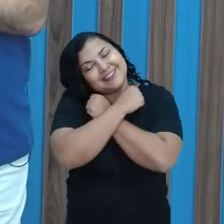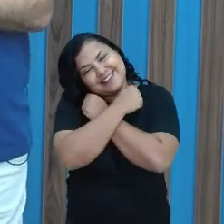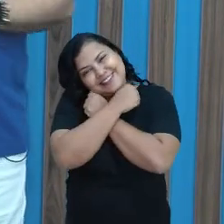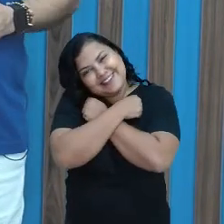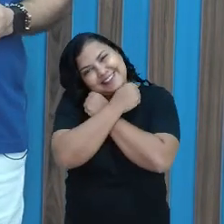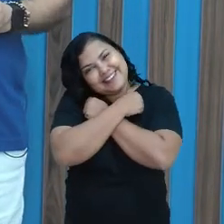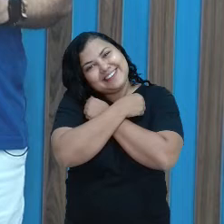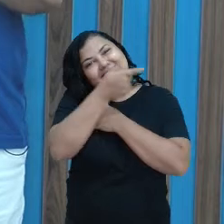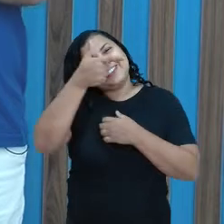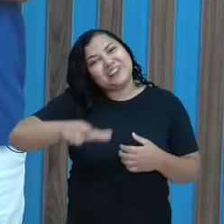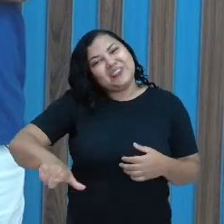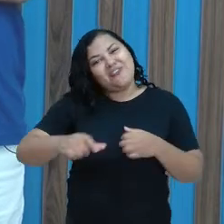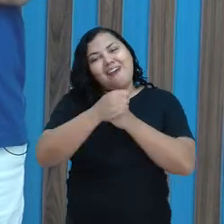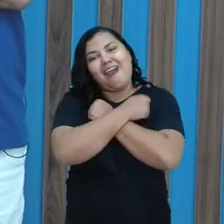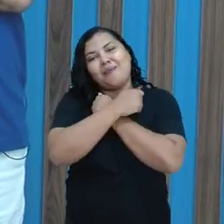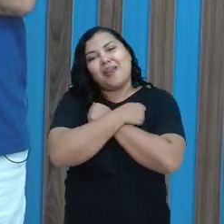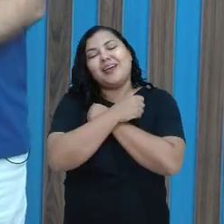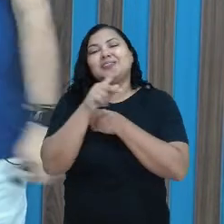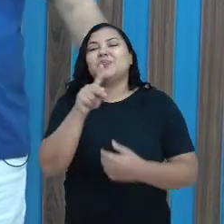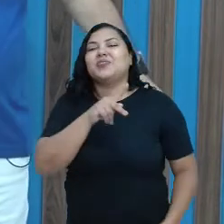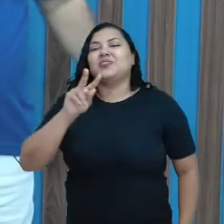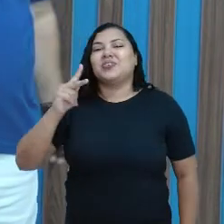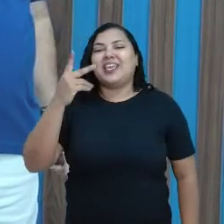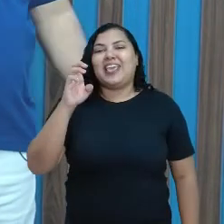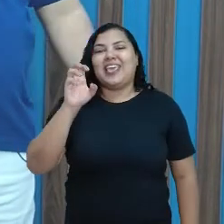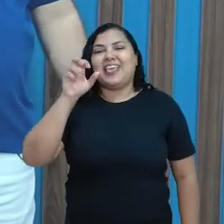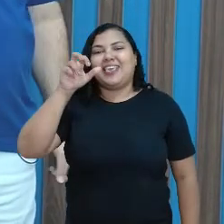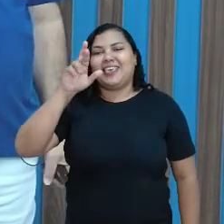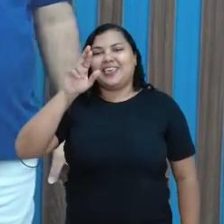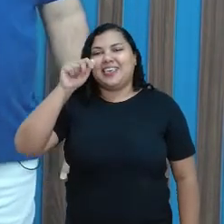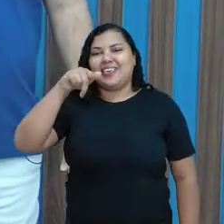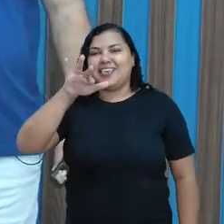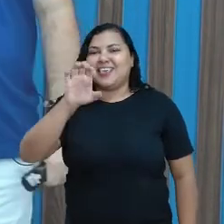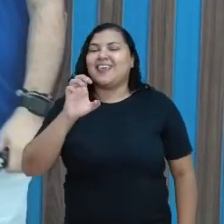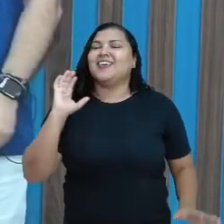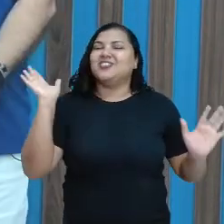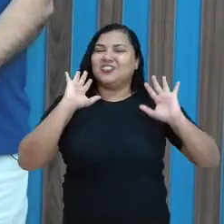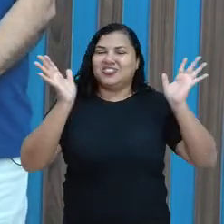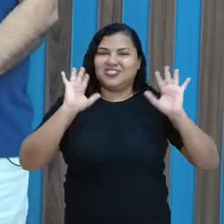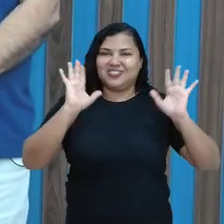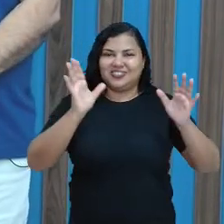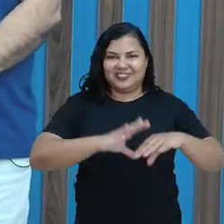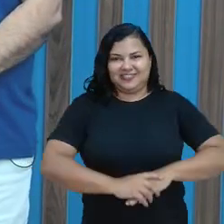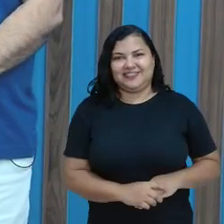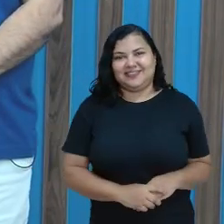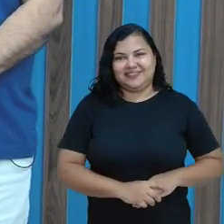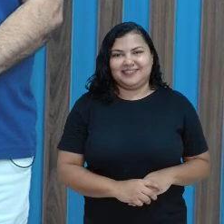abraço. Mais uma vez, abraço aí para o professor Henrique e até a próxima aula. Tchau, tchau.